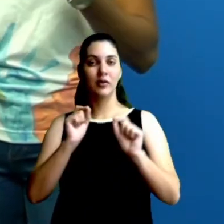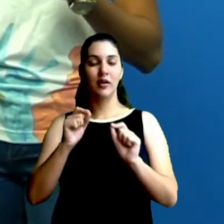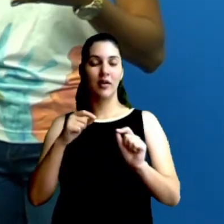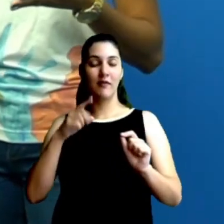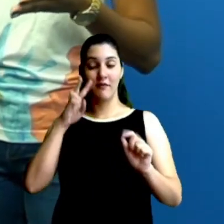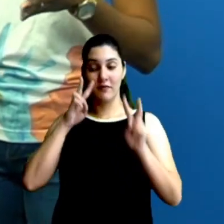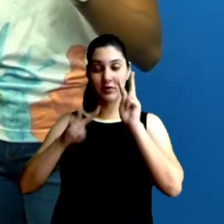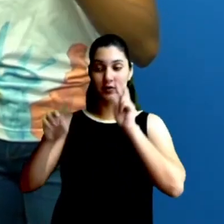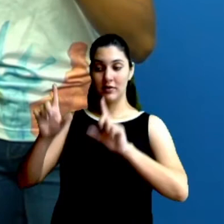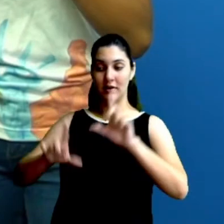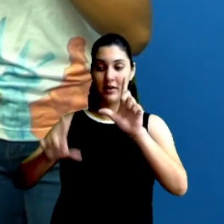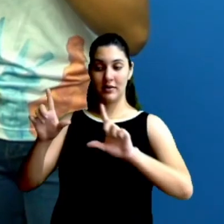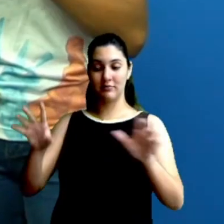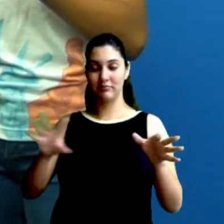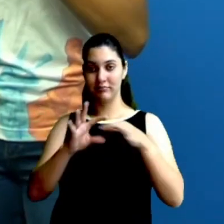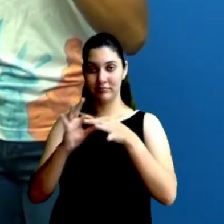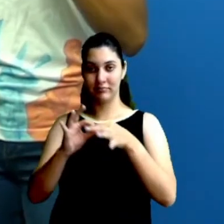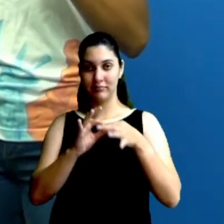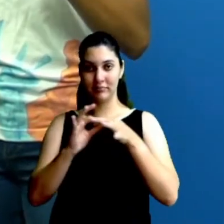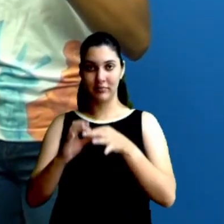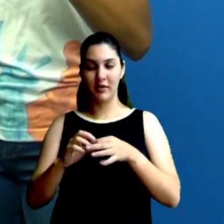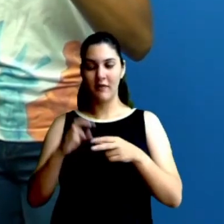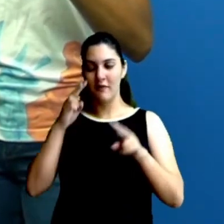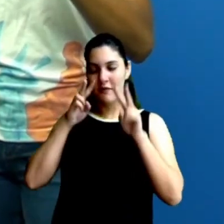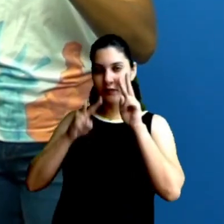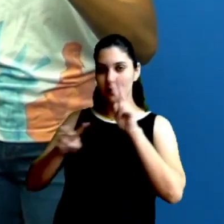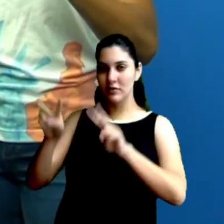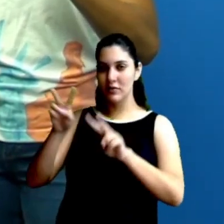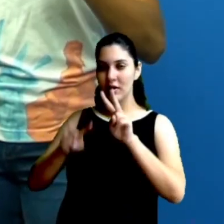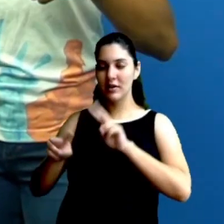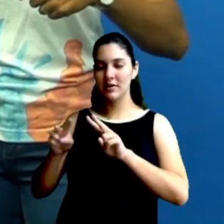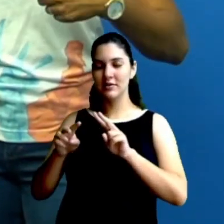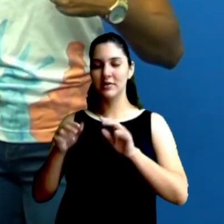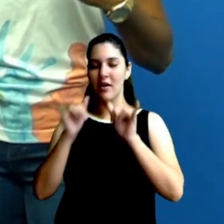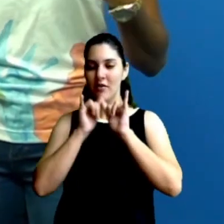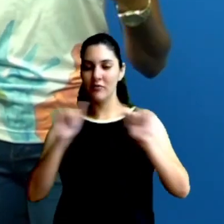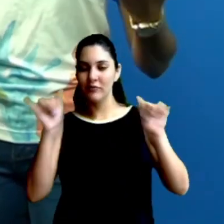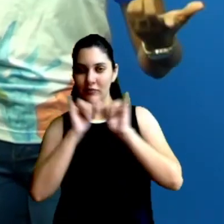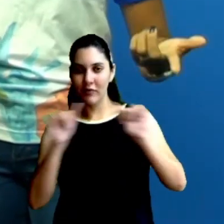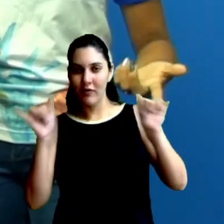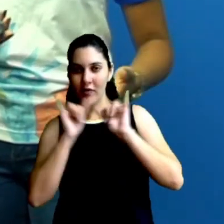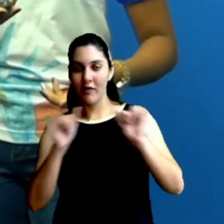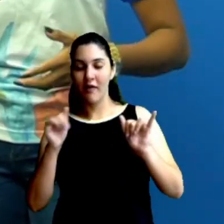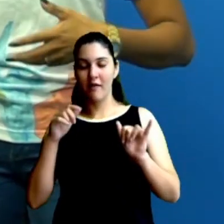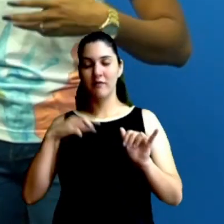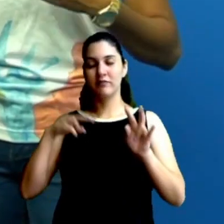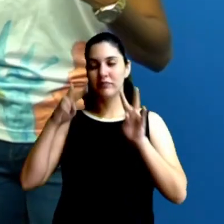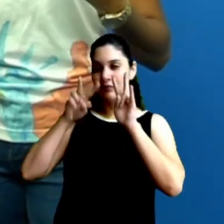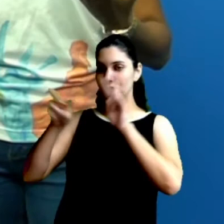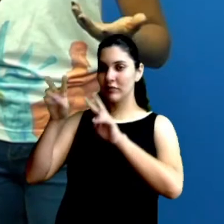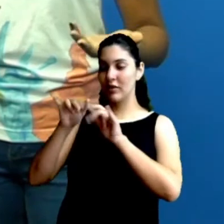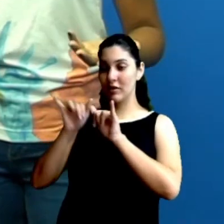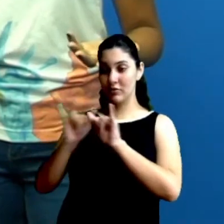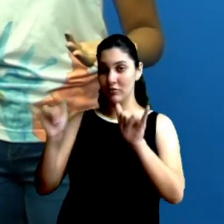fica sempre associado. Então vai dando uma olhadinha nos comerciais, vai dando uma olhadinha no que está escrito, na